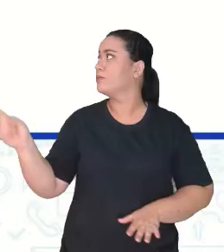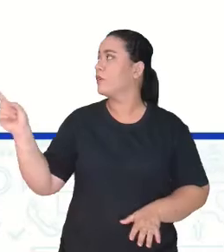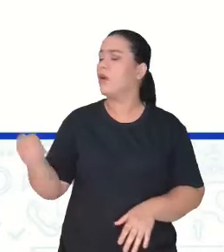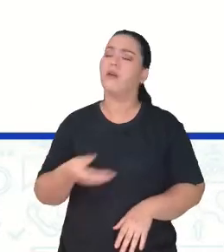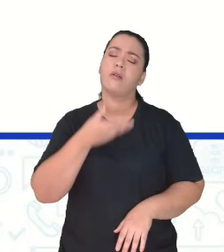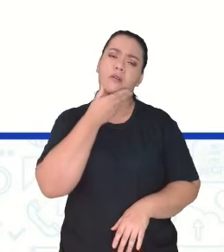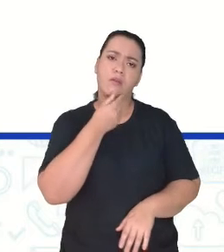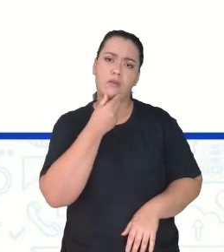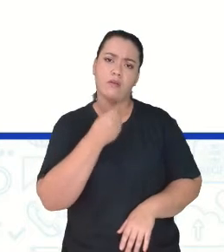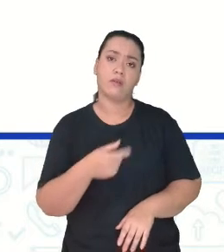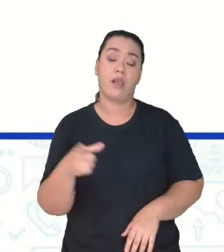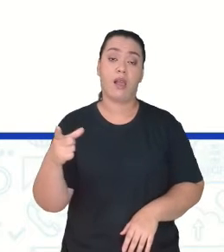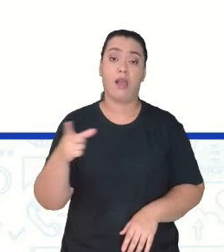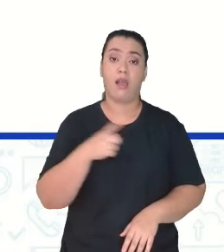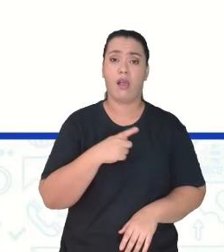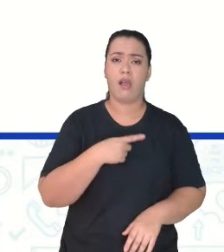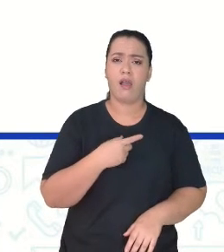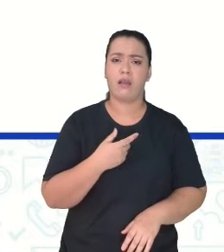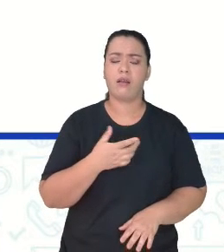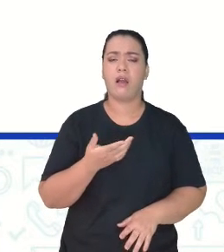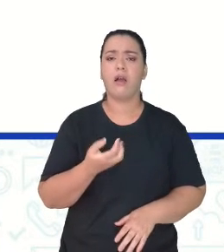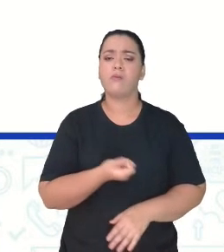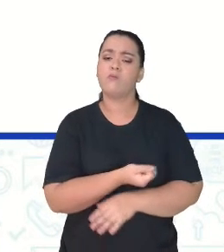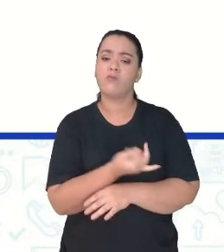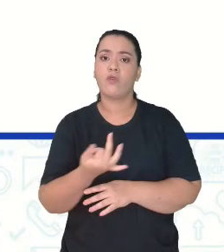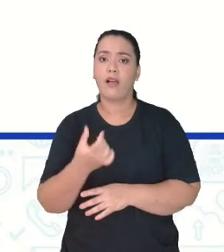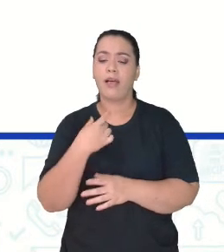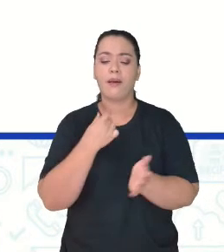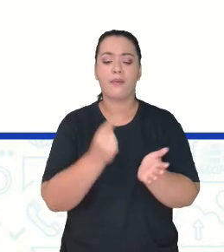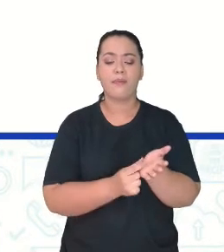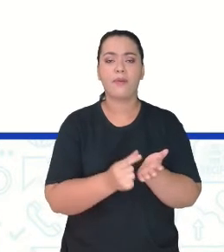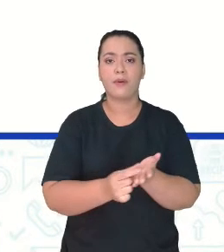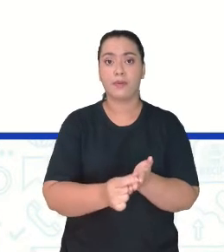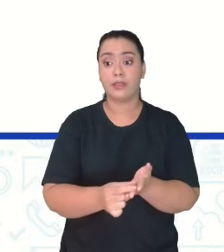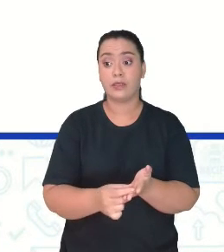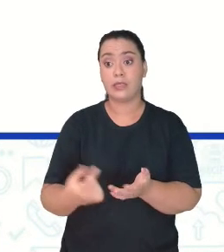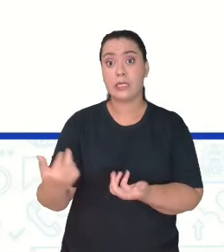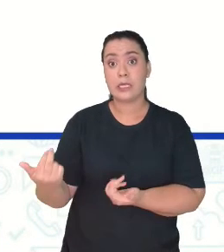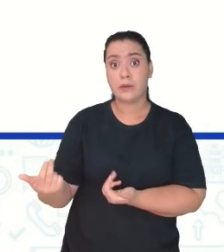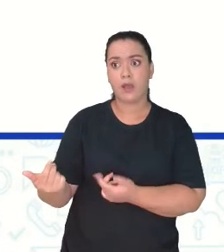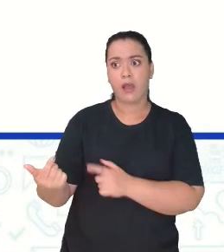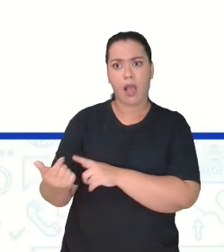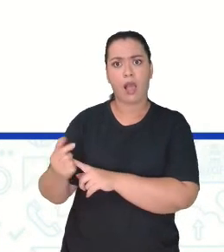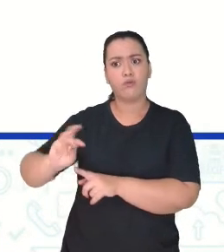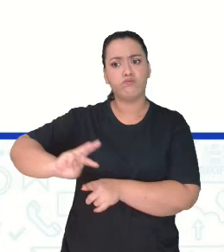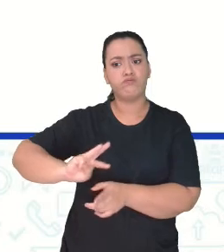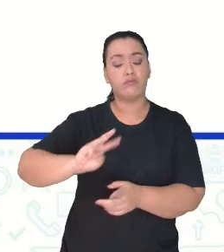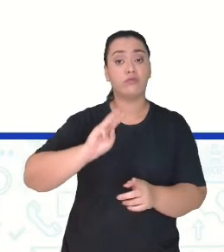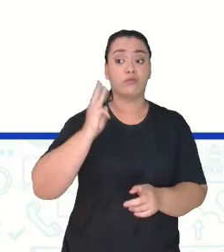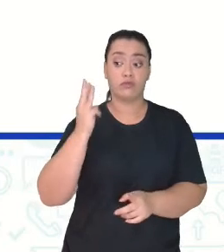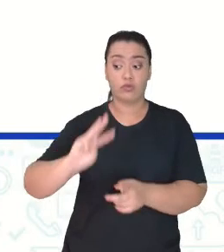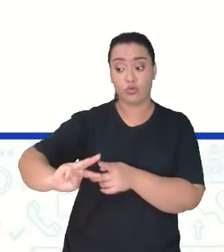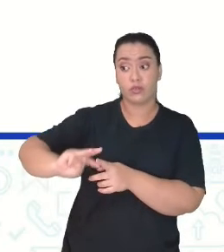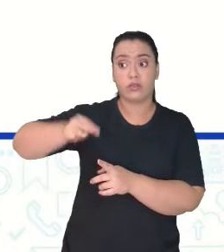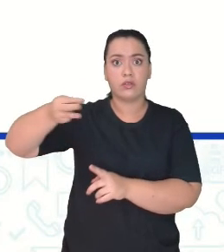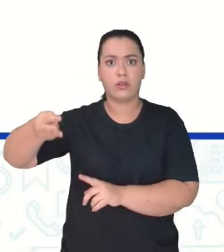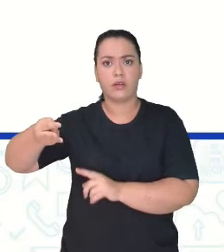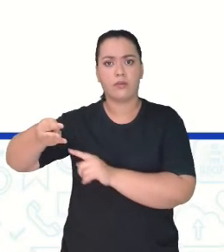José tem certa quantidade de figurinhas e seu irmão tem o triplo dessa